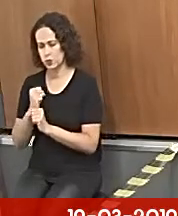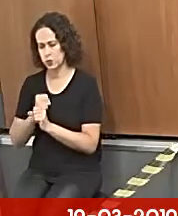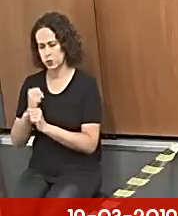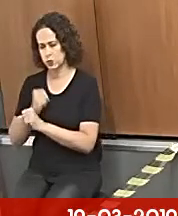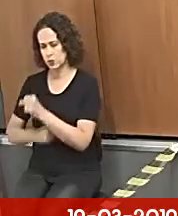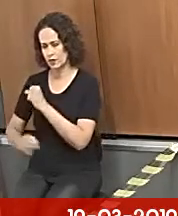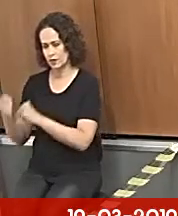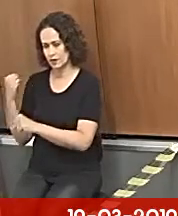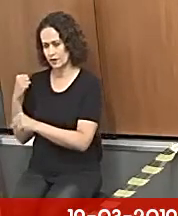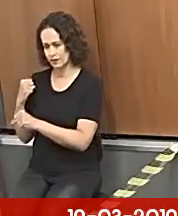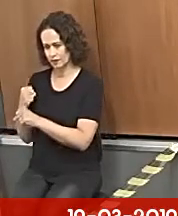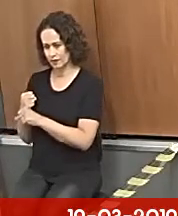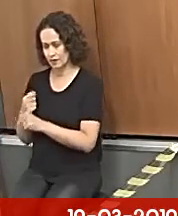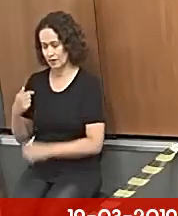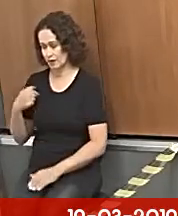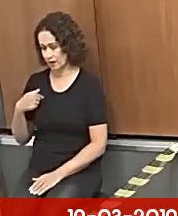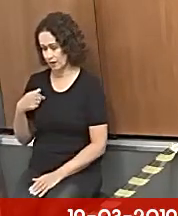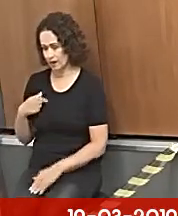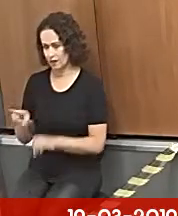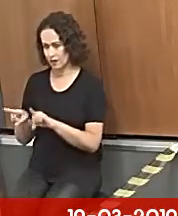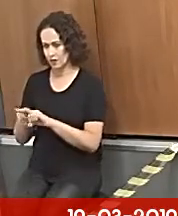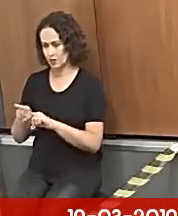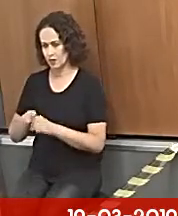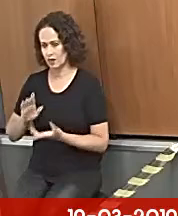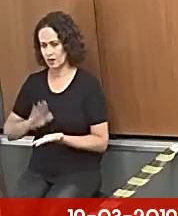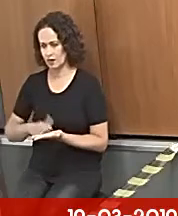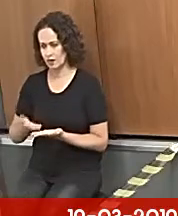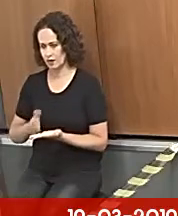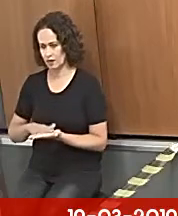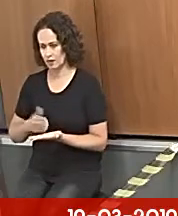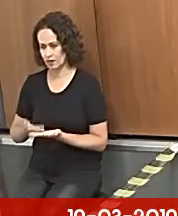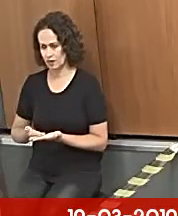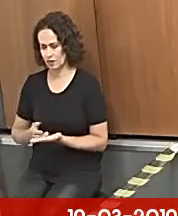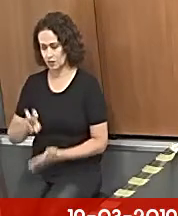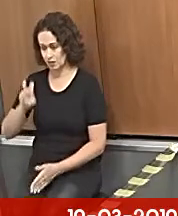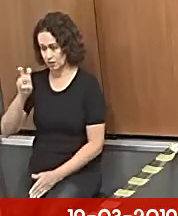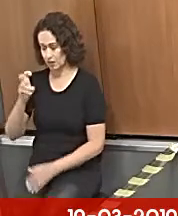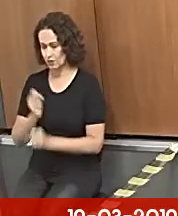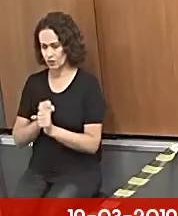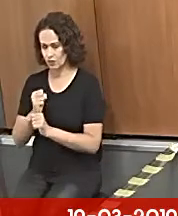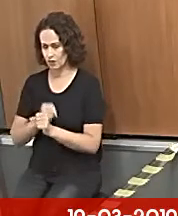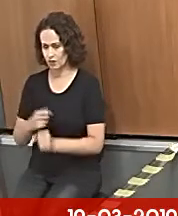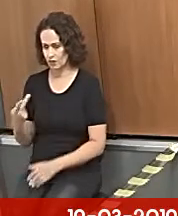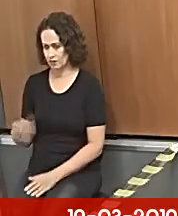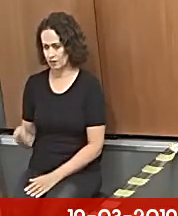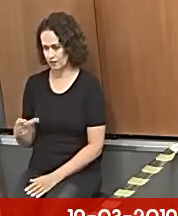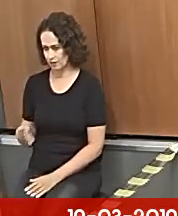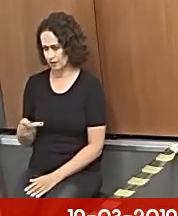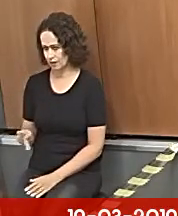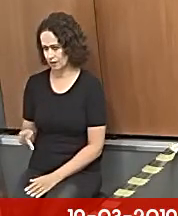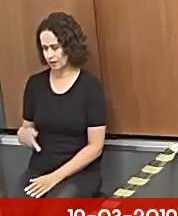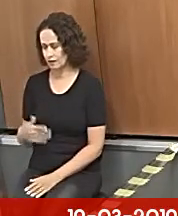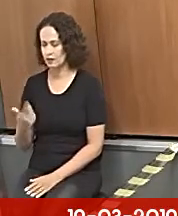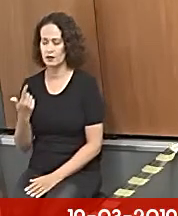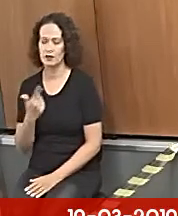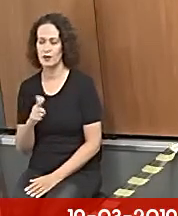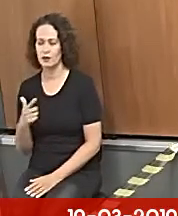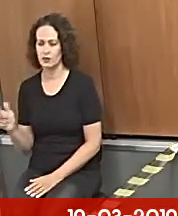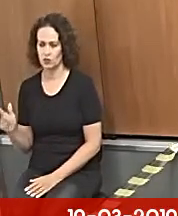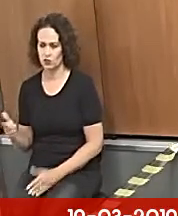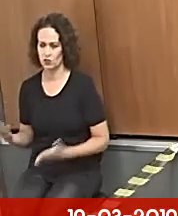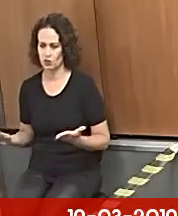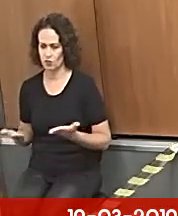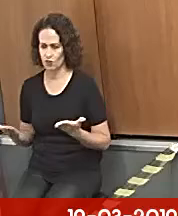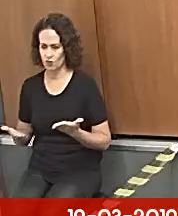eu fui uma das internas durante cinco anos aqui da casa e não tinha o que tem hoje que é uma conquista que é o